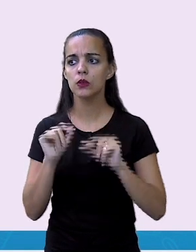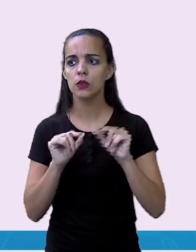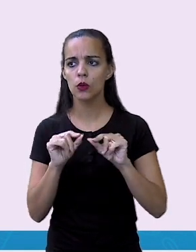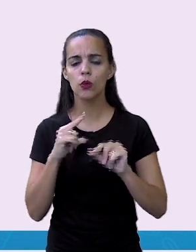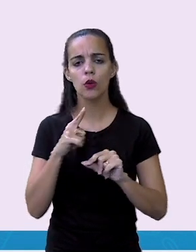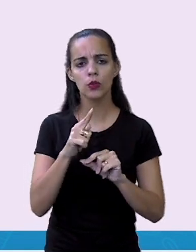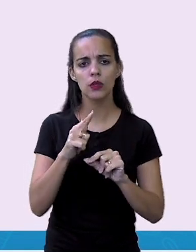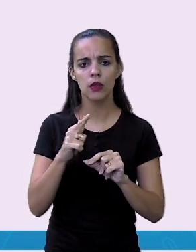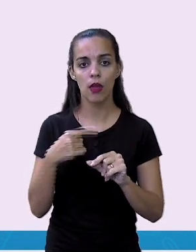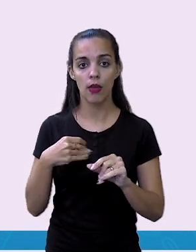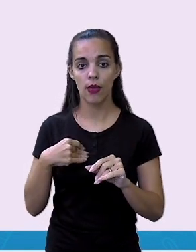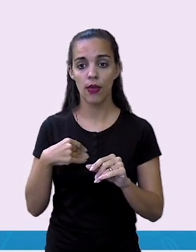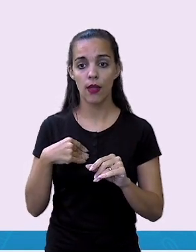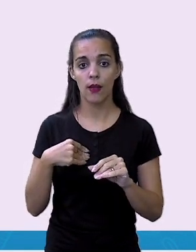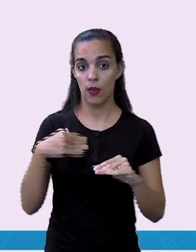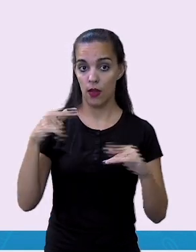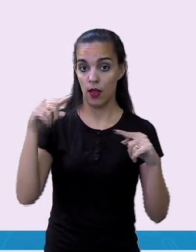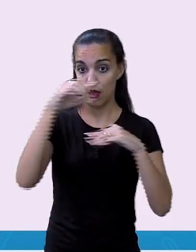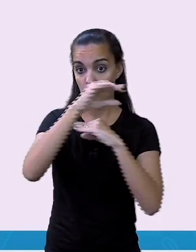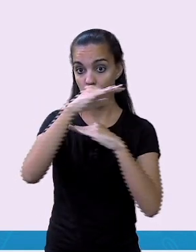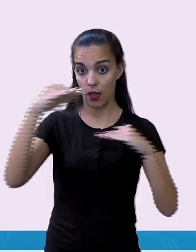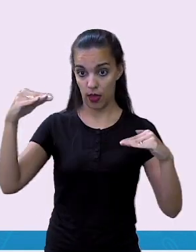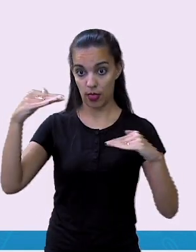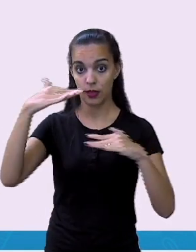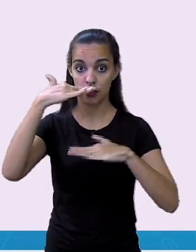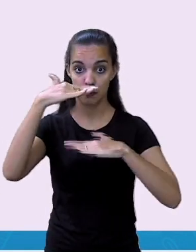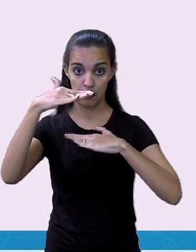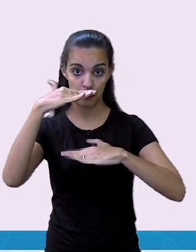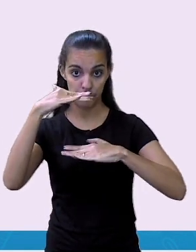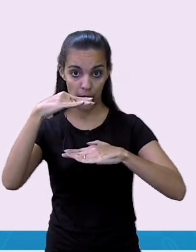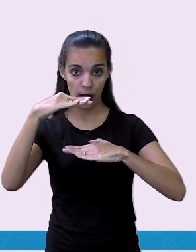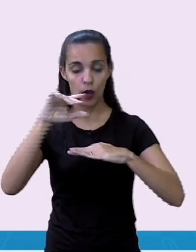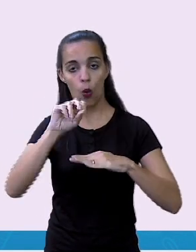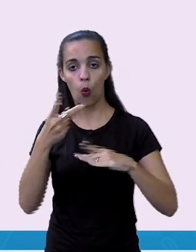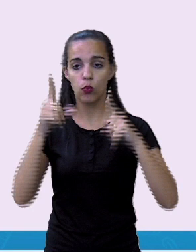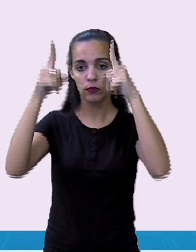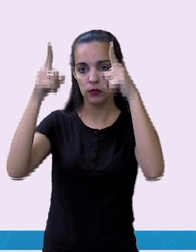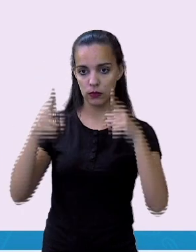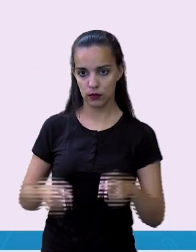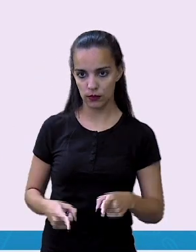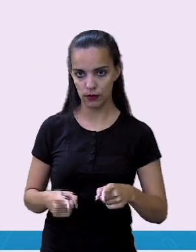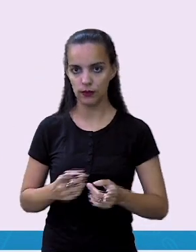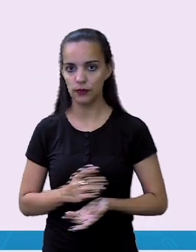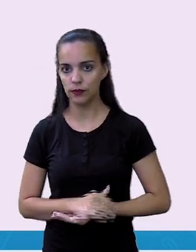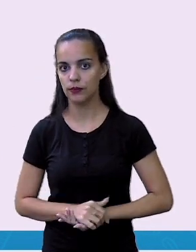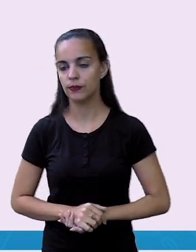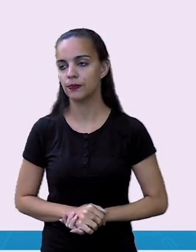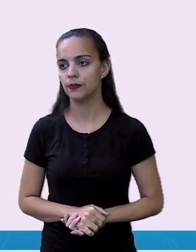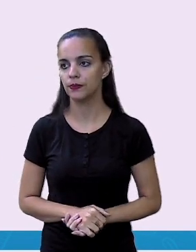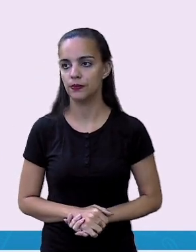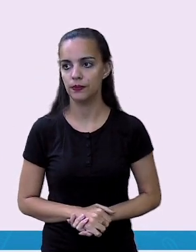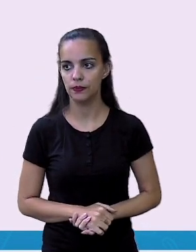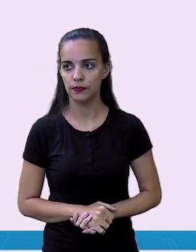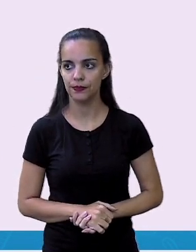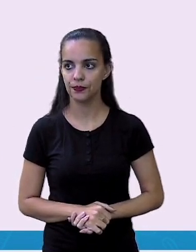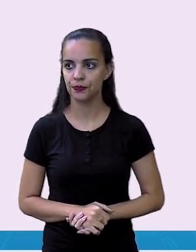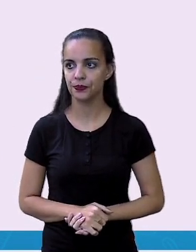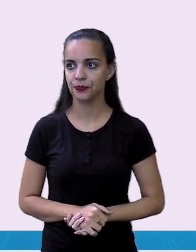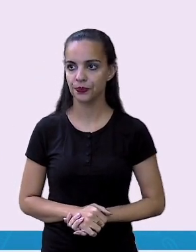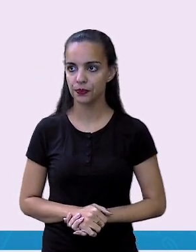retas paralelas cortadas por uma transversal. Nós temos aqui as